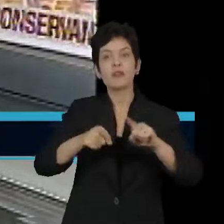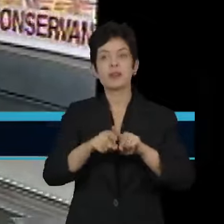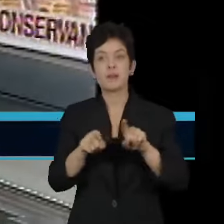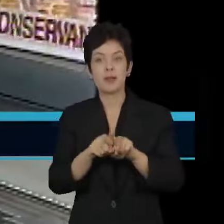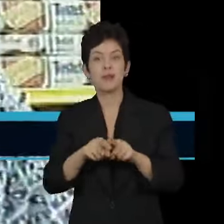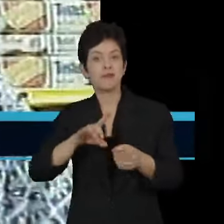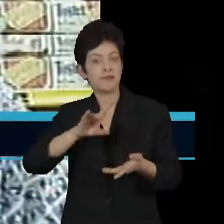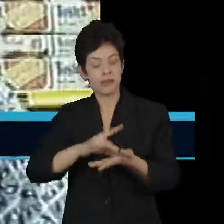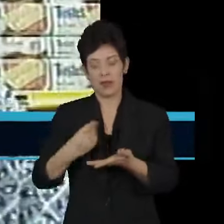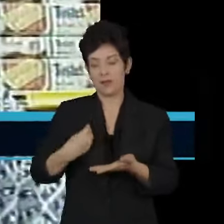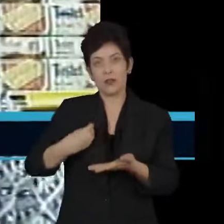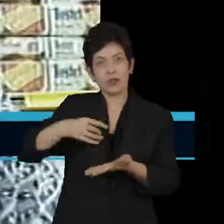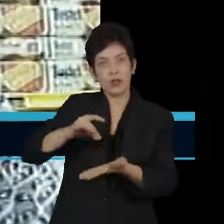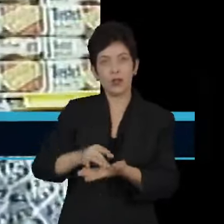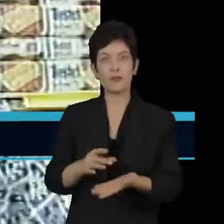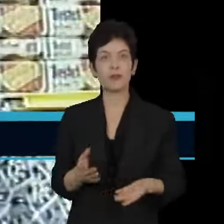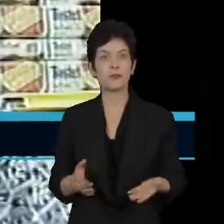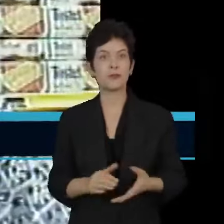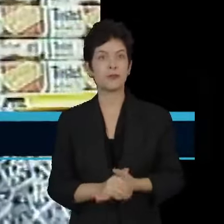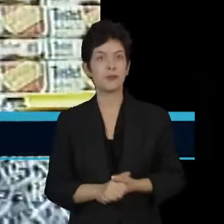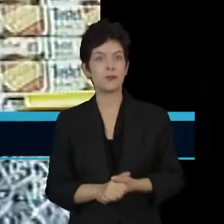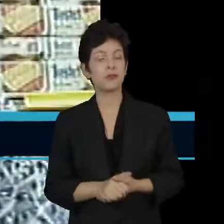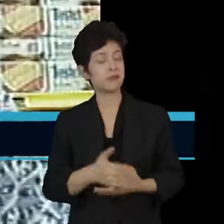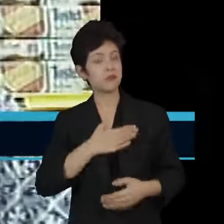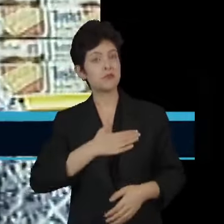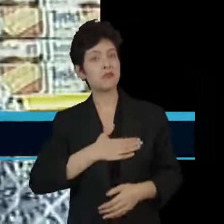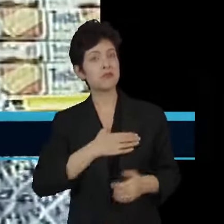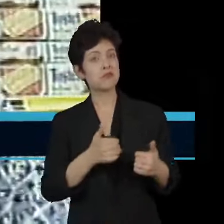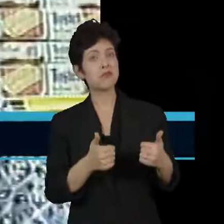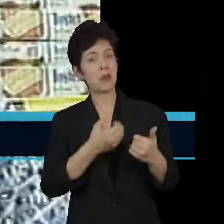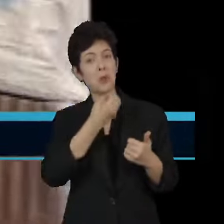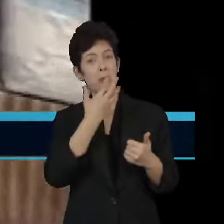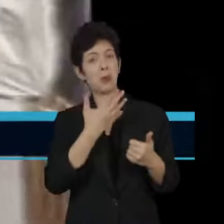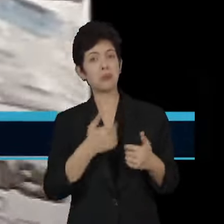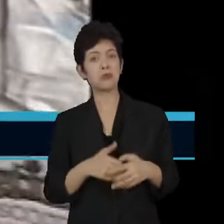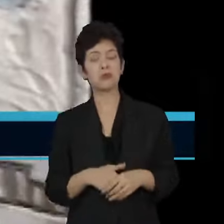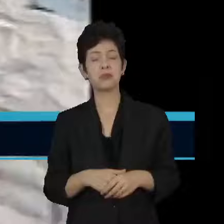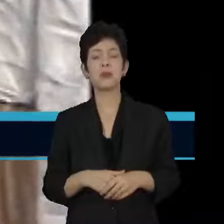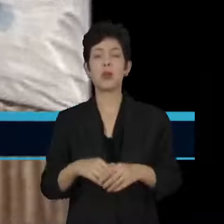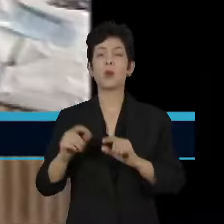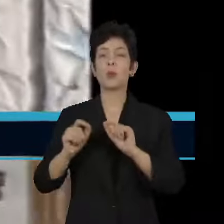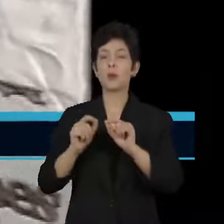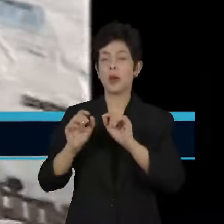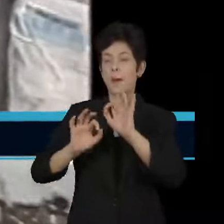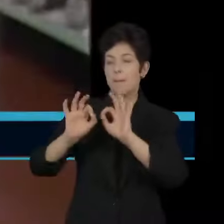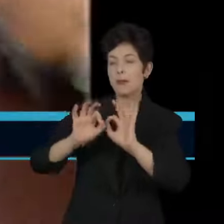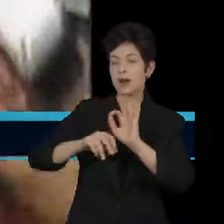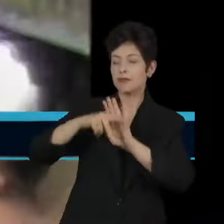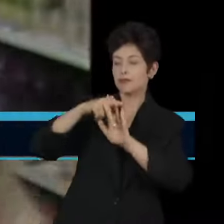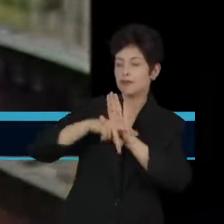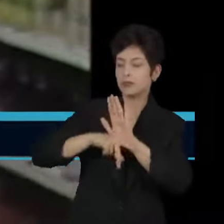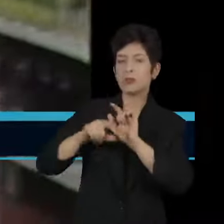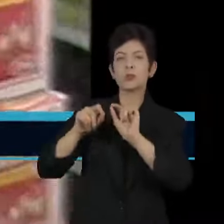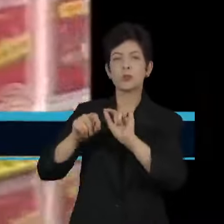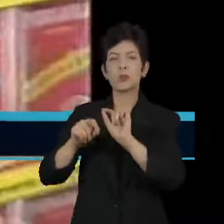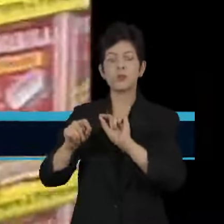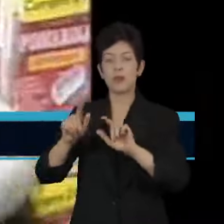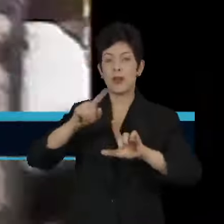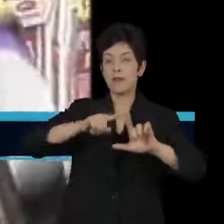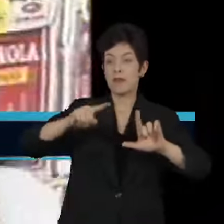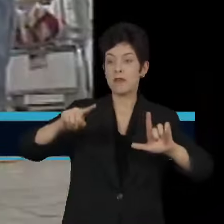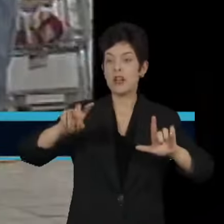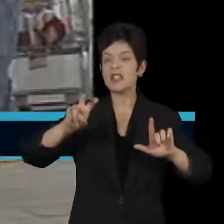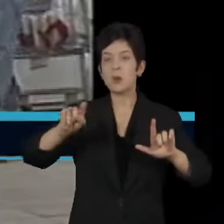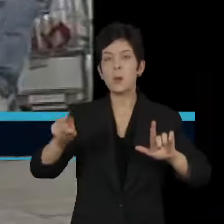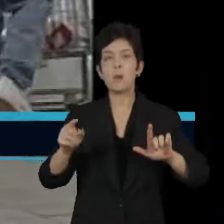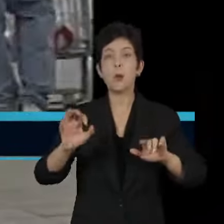realidade tá fixo prç gostei Então tá bom o plano o plano real foi o remédio para combater uma inflação de quase